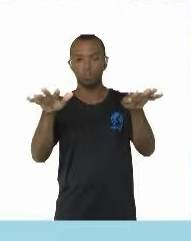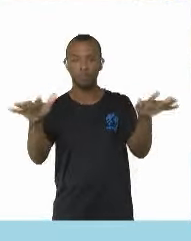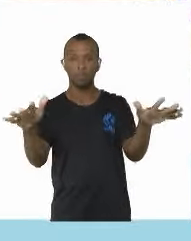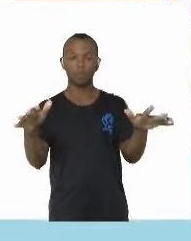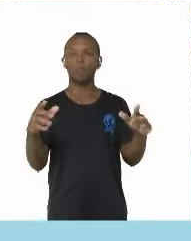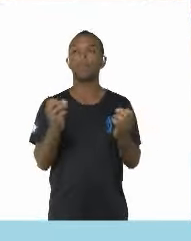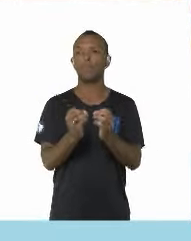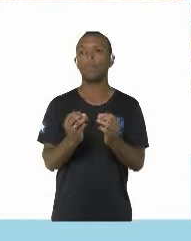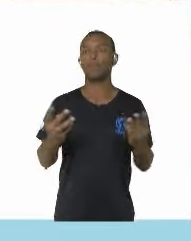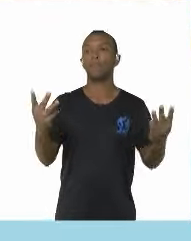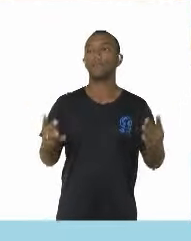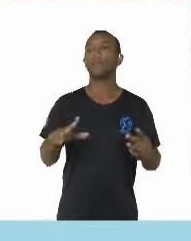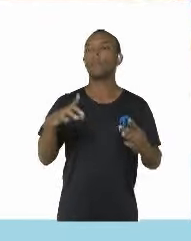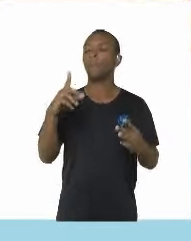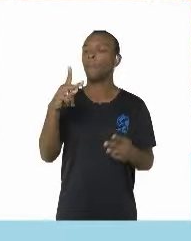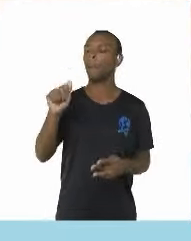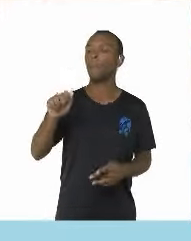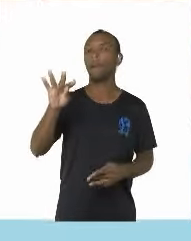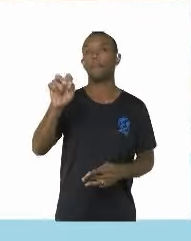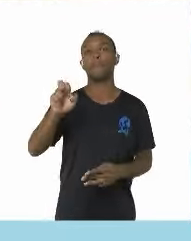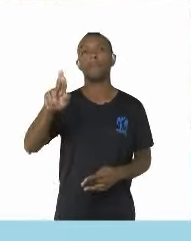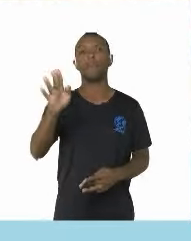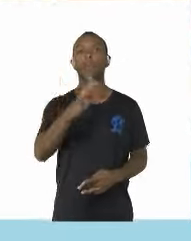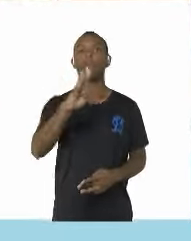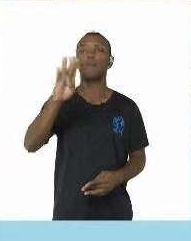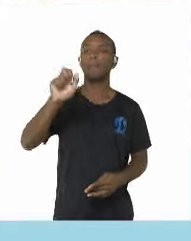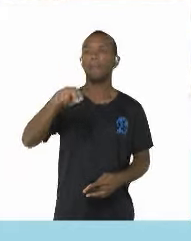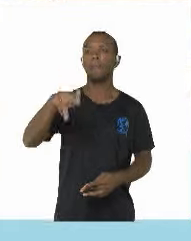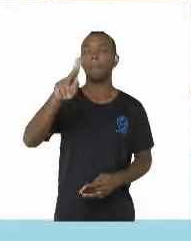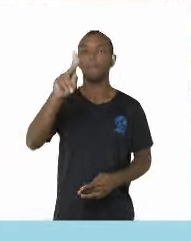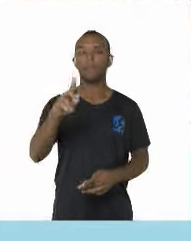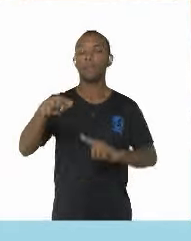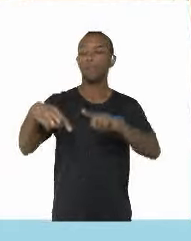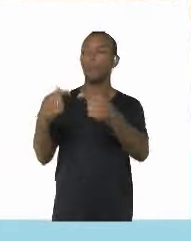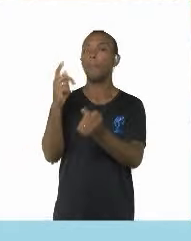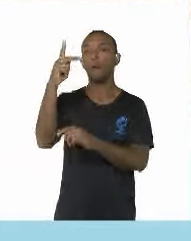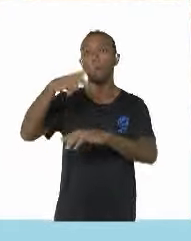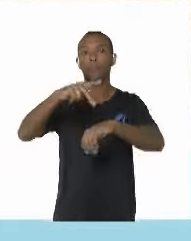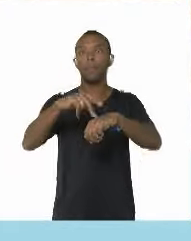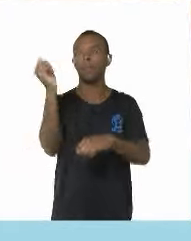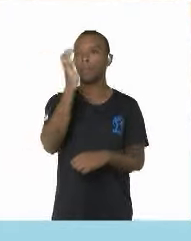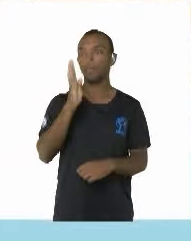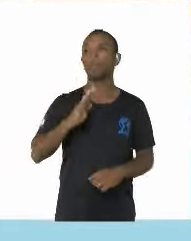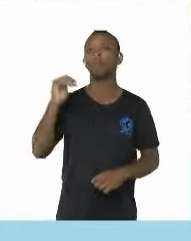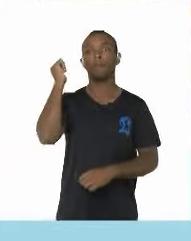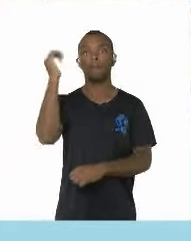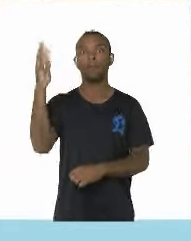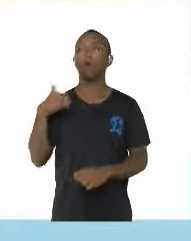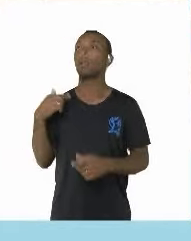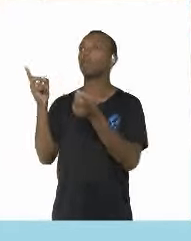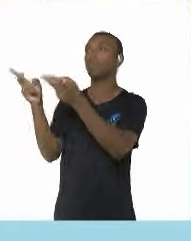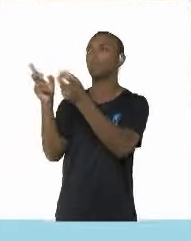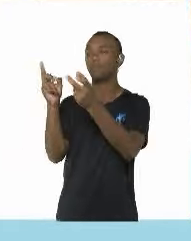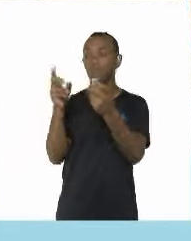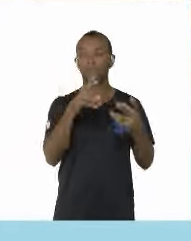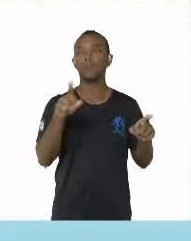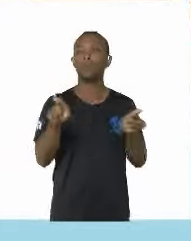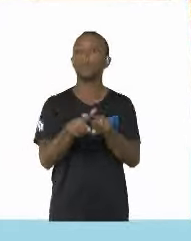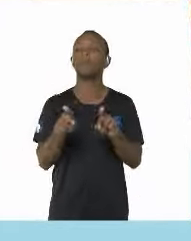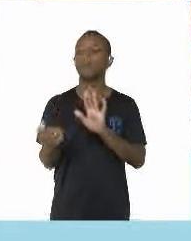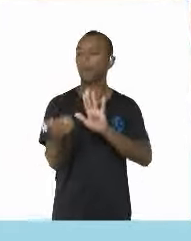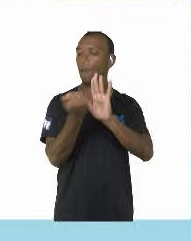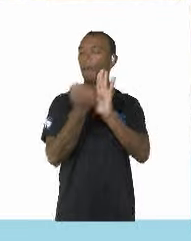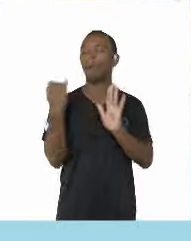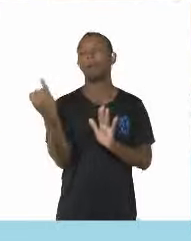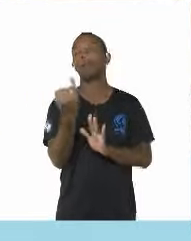com o Pattern Bank e comecei a vender bastante fora do Brasil. Essa também foi uma marca, né? A Islay White foi uma marca